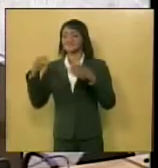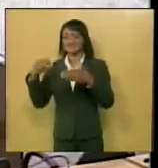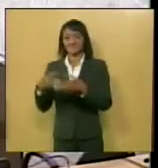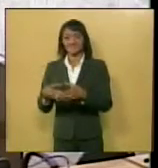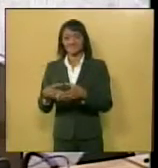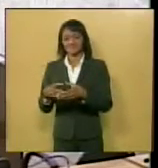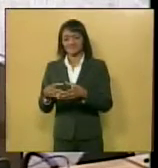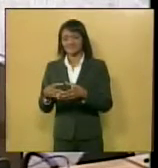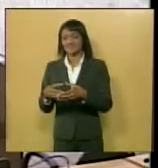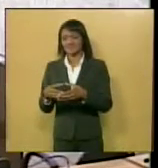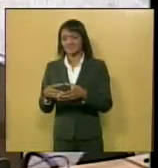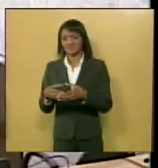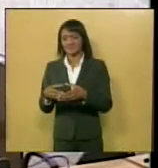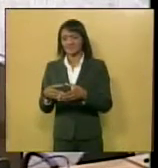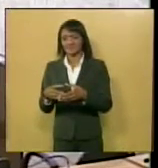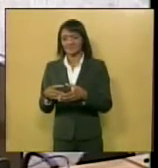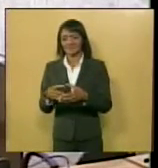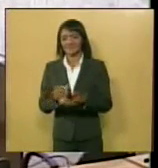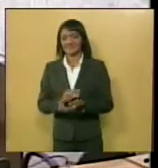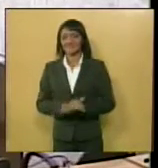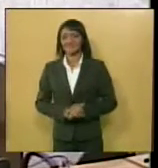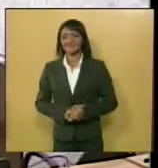Itabaianense.